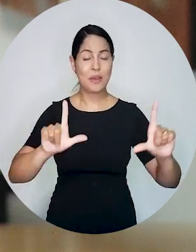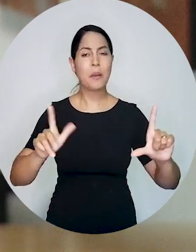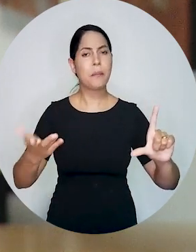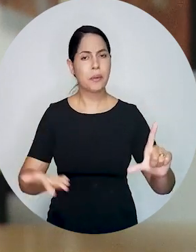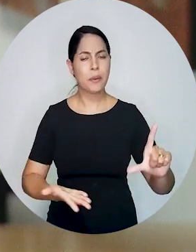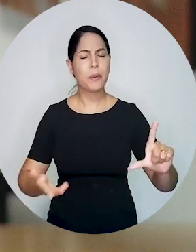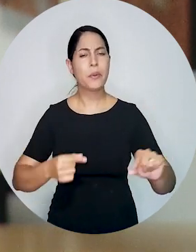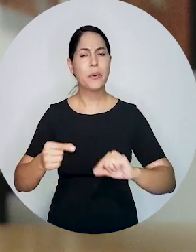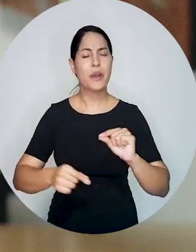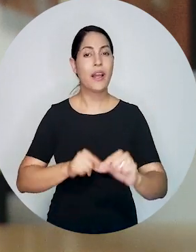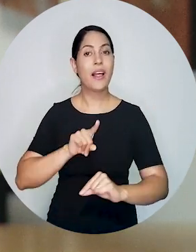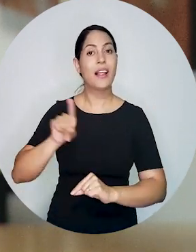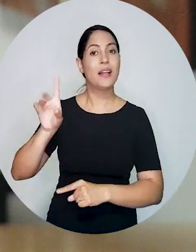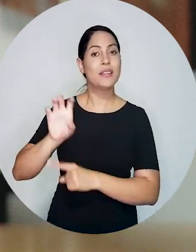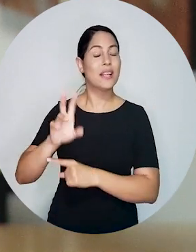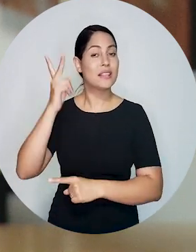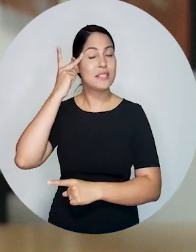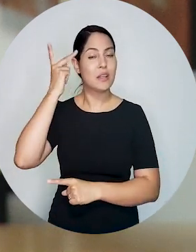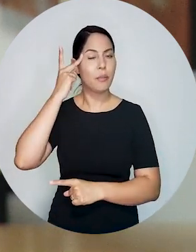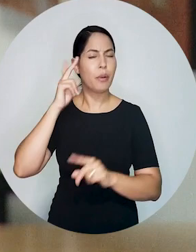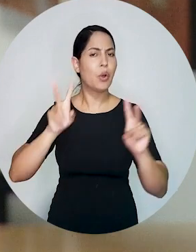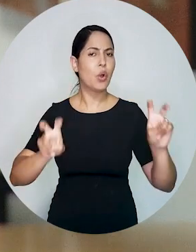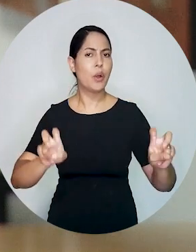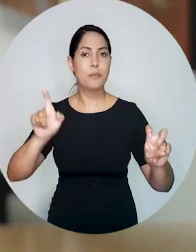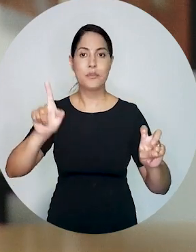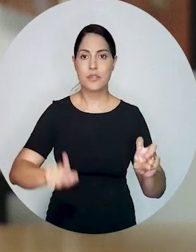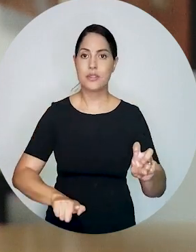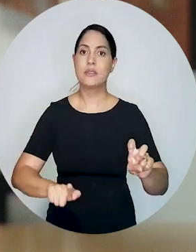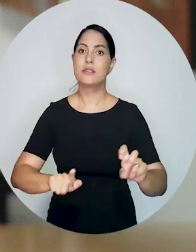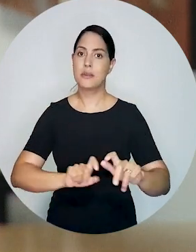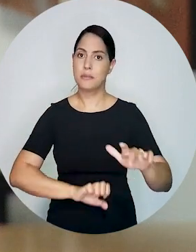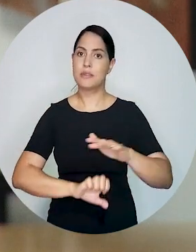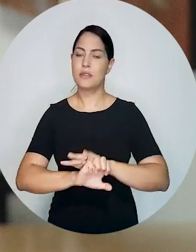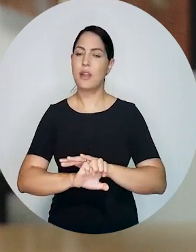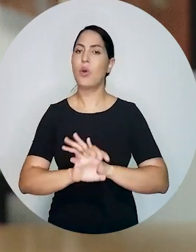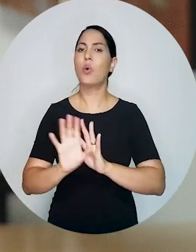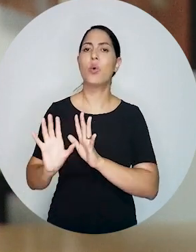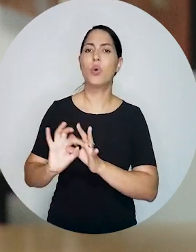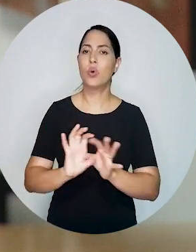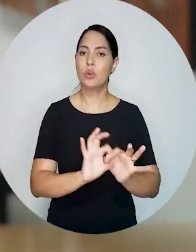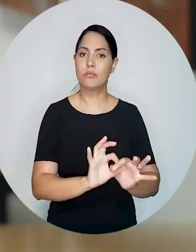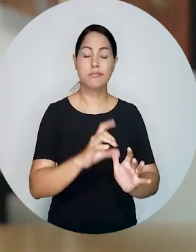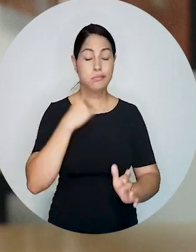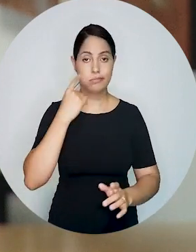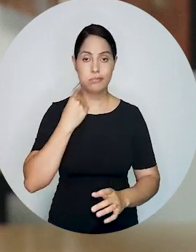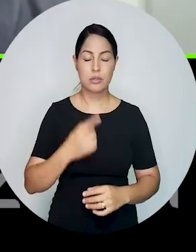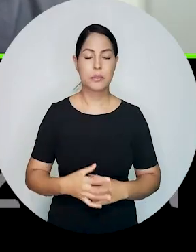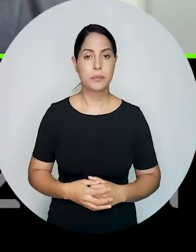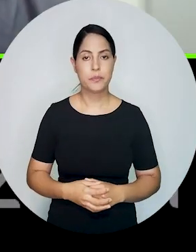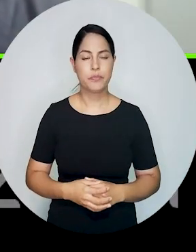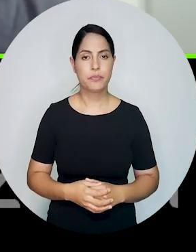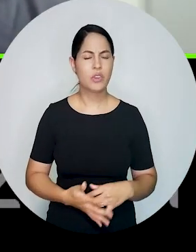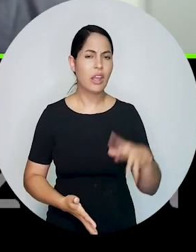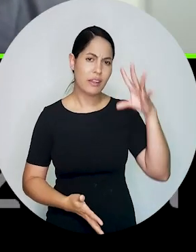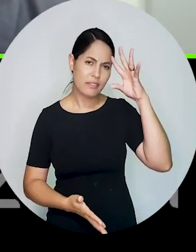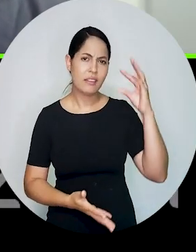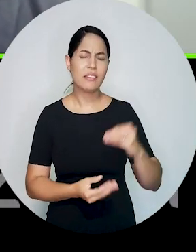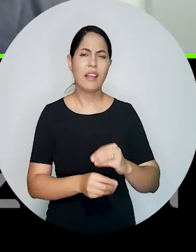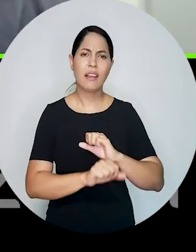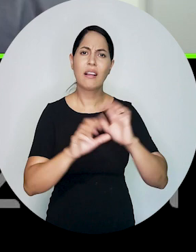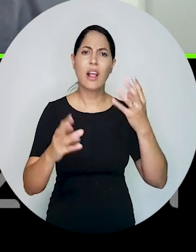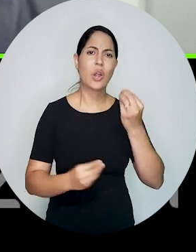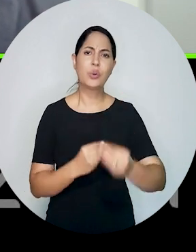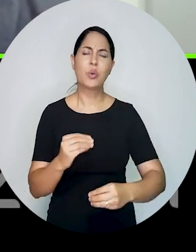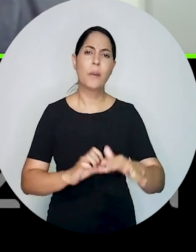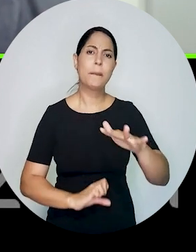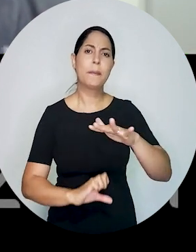relembra outro evento realizado pela OAB São Paulo sobre gestão empresarial na advocacia. Acompanhe. Quero entender melhor como é que